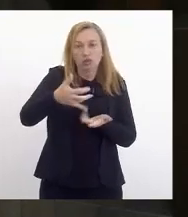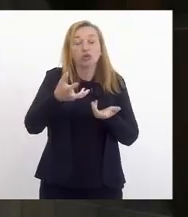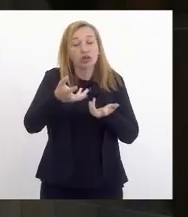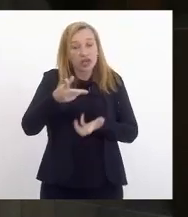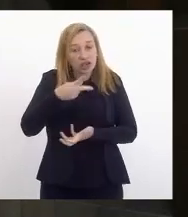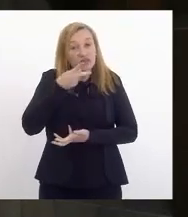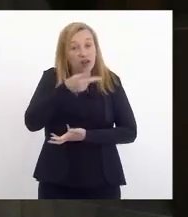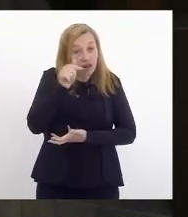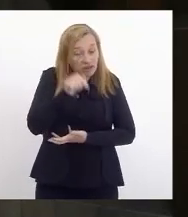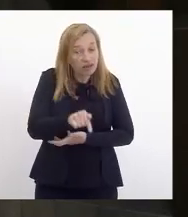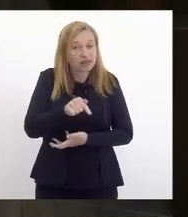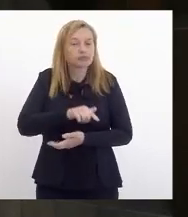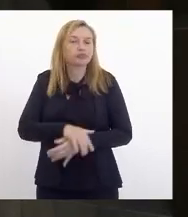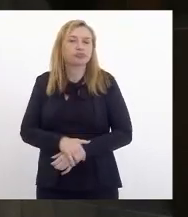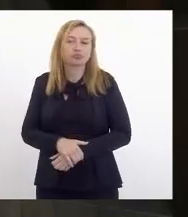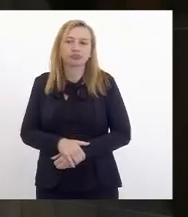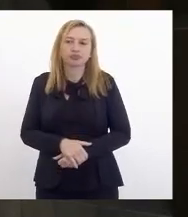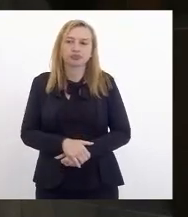afirmar que